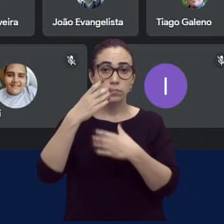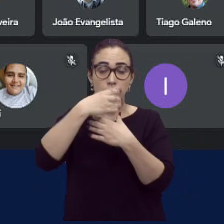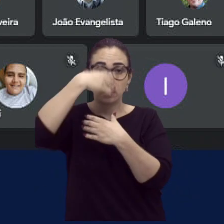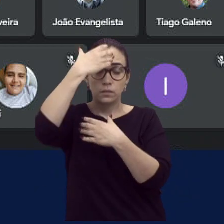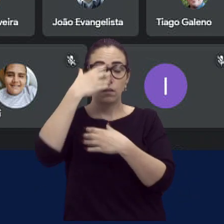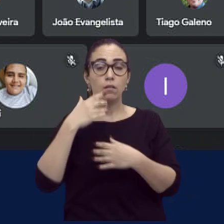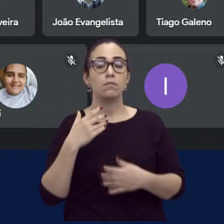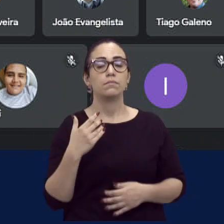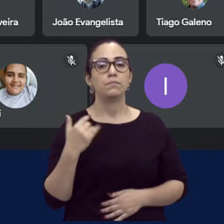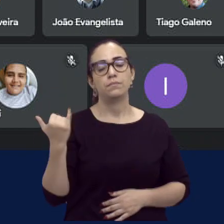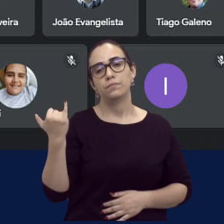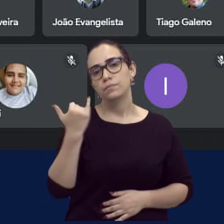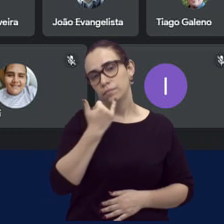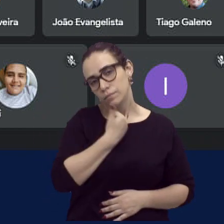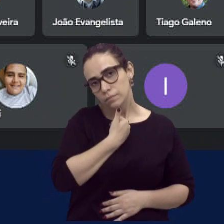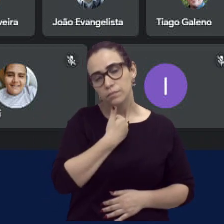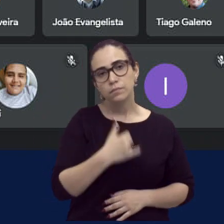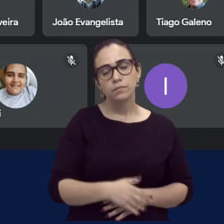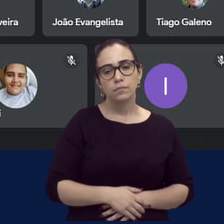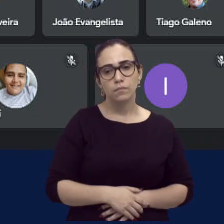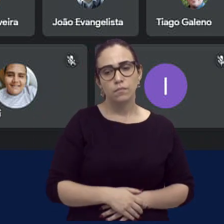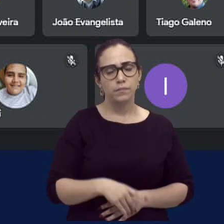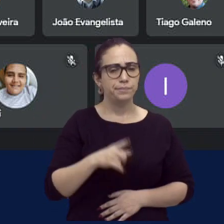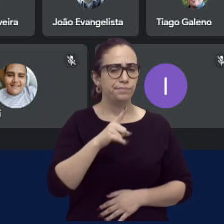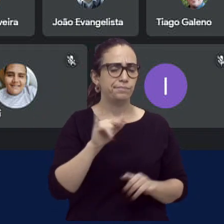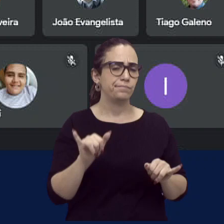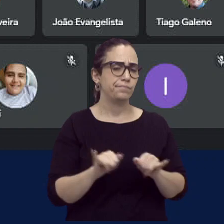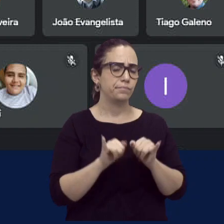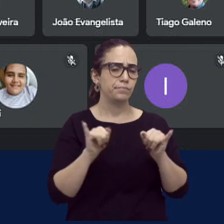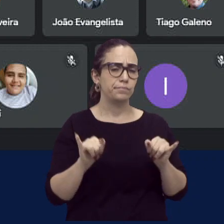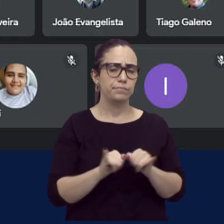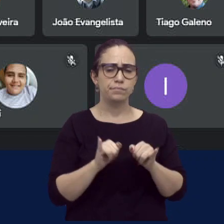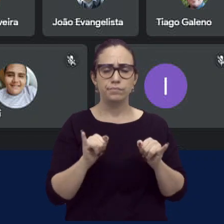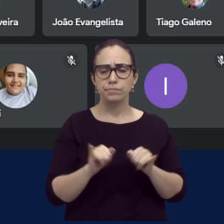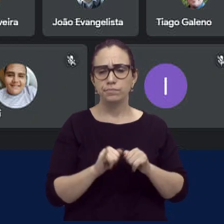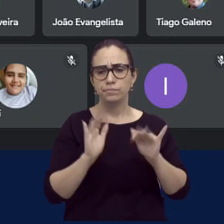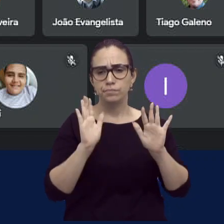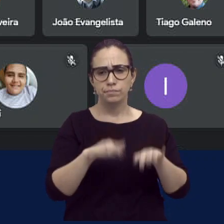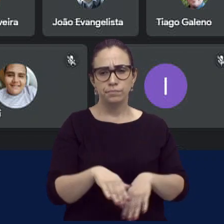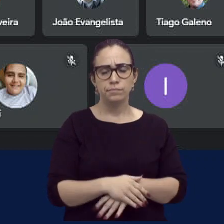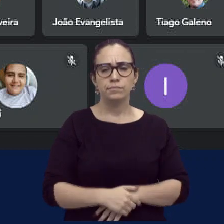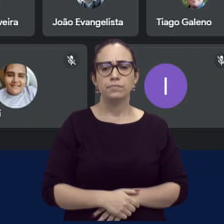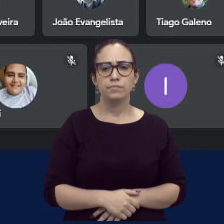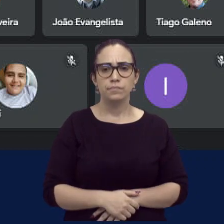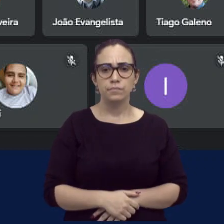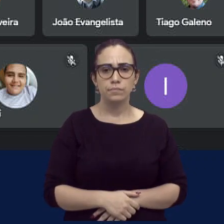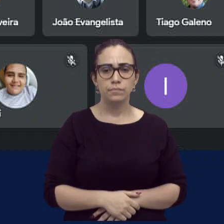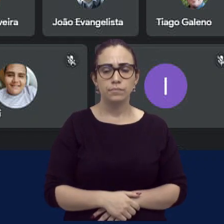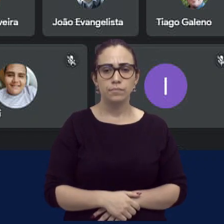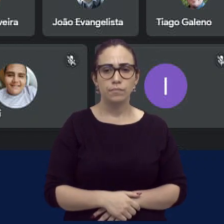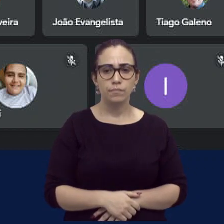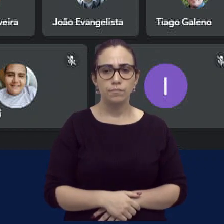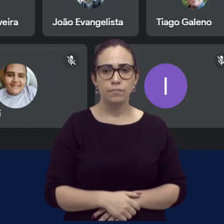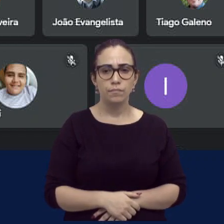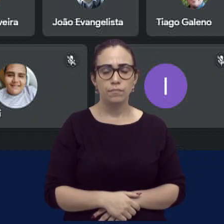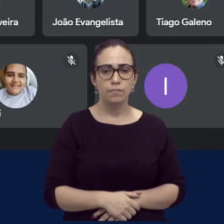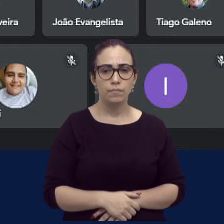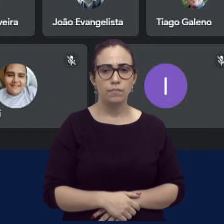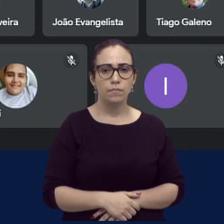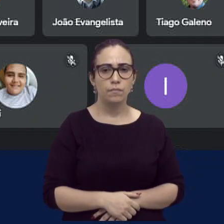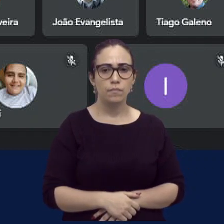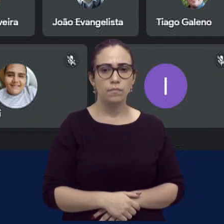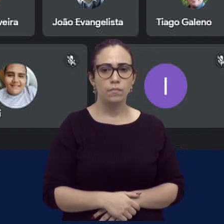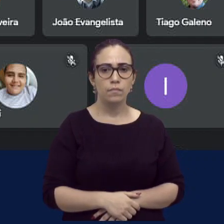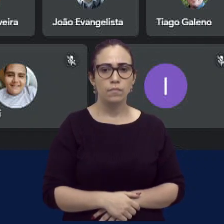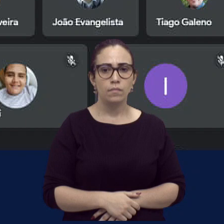rapaz, tu é muito besta. Chega lá e diz assim, olha, não era para você ter feito isso